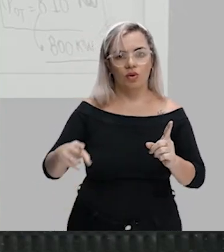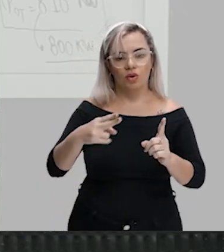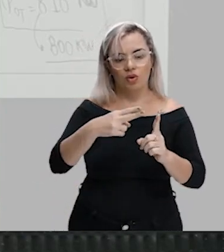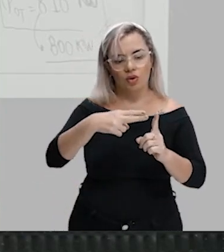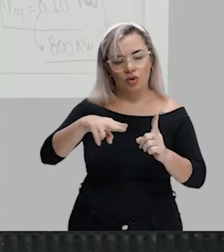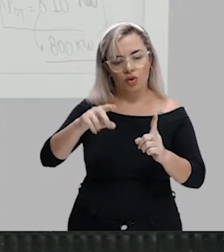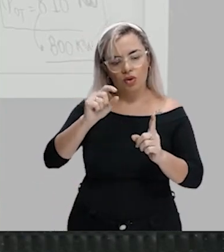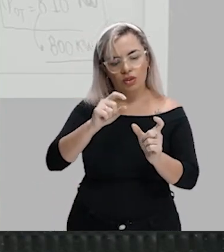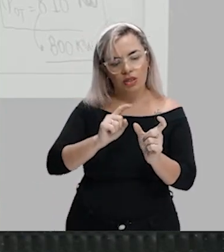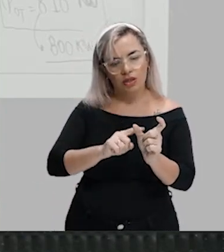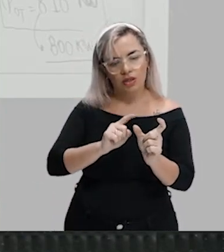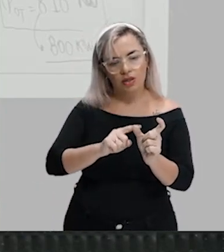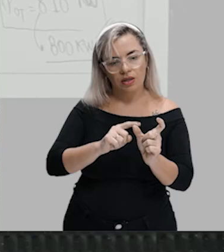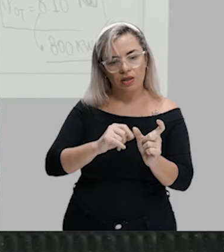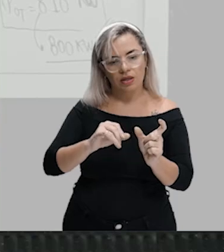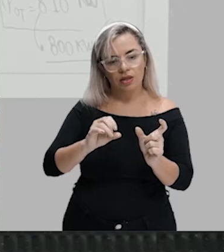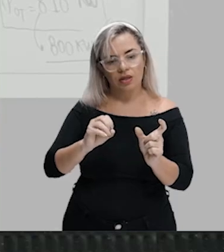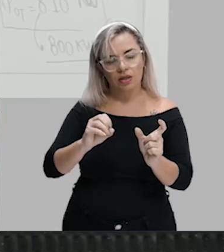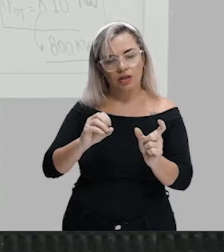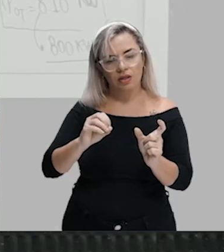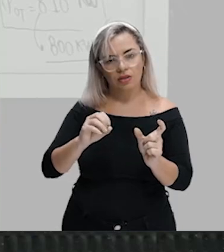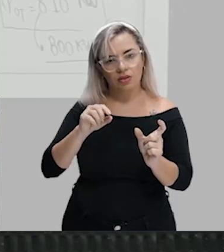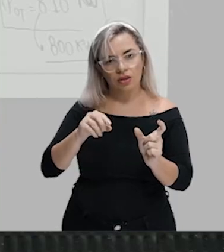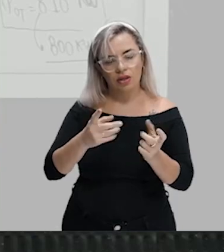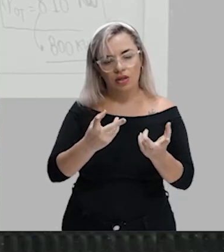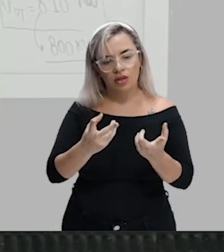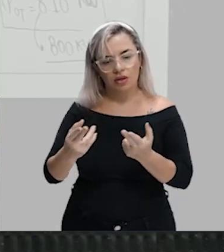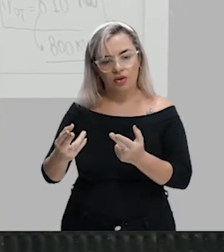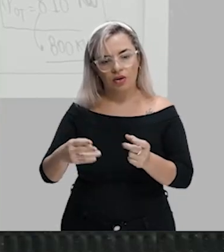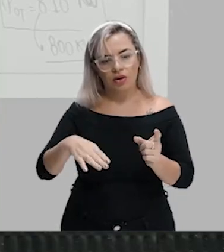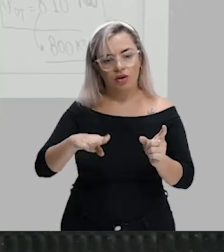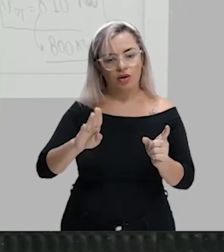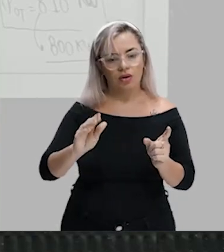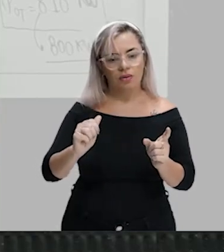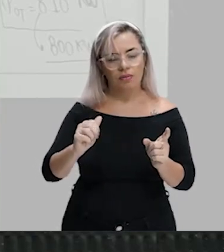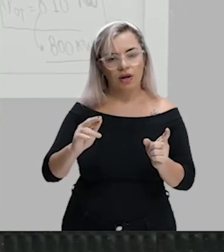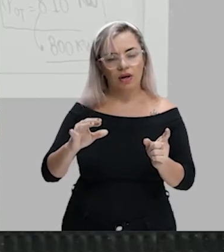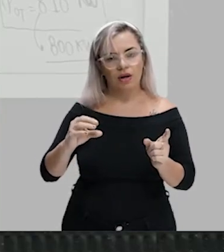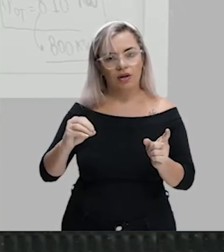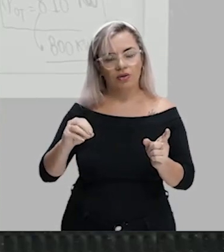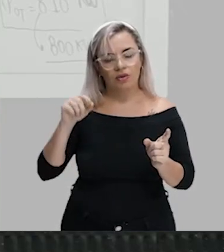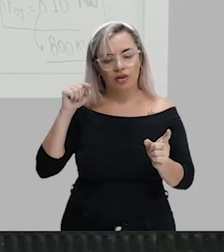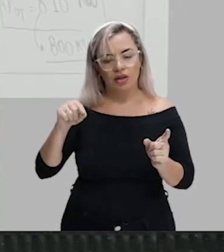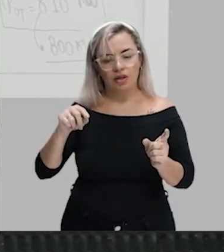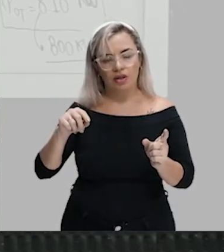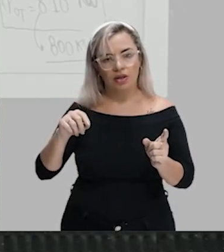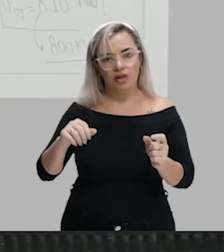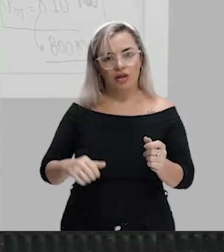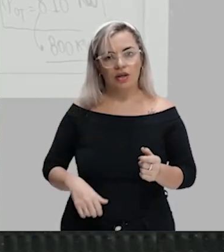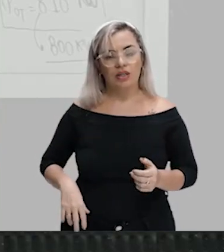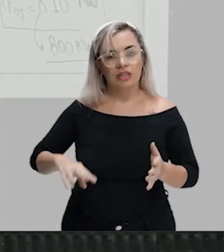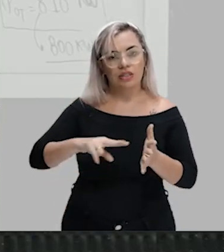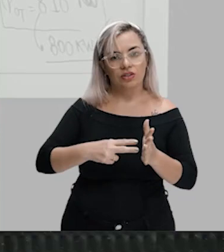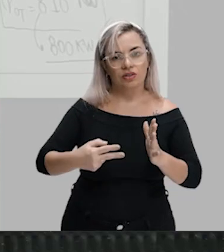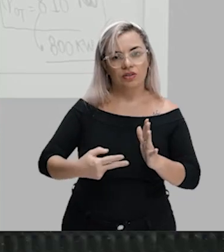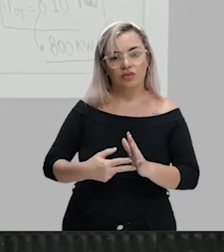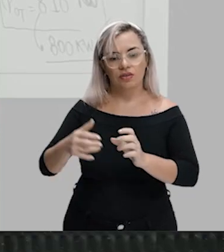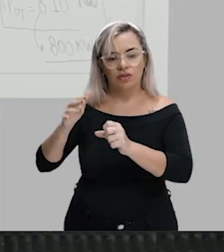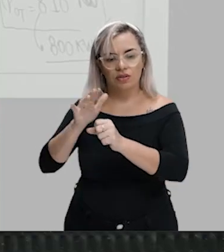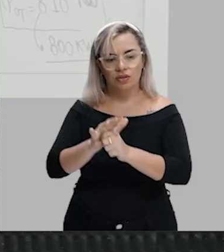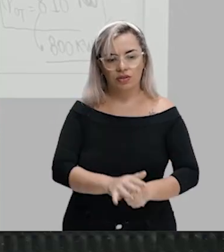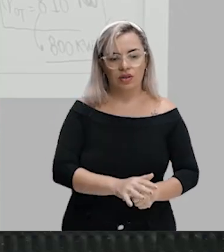igual, bárico vem de bário, né? Que é pressão. Então, a 3 também é